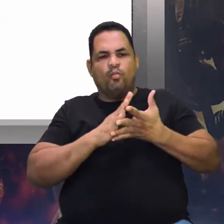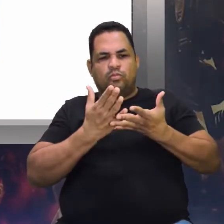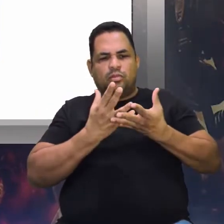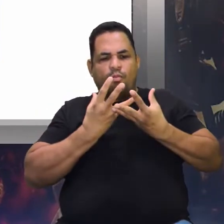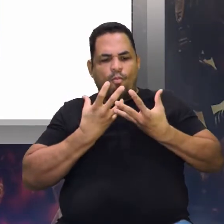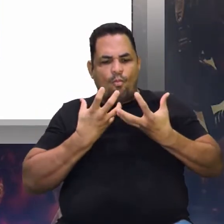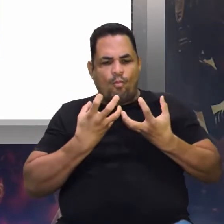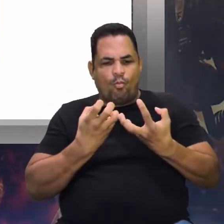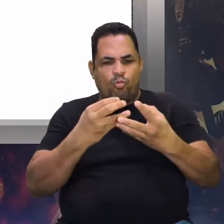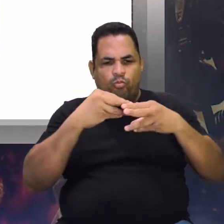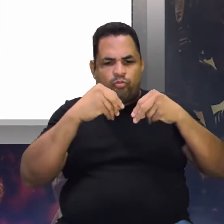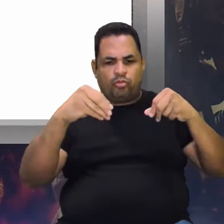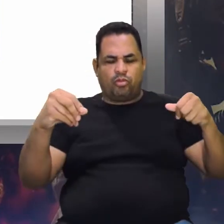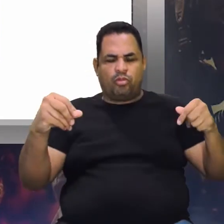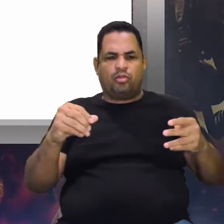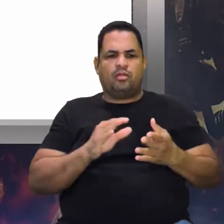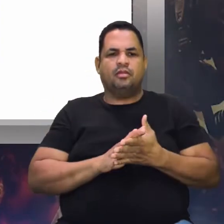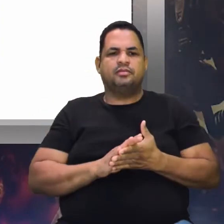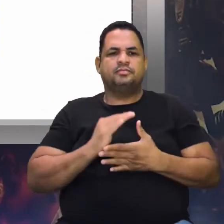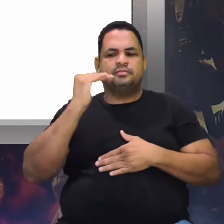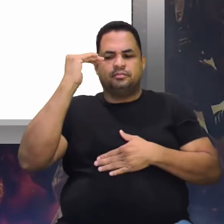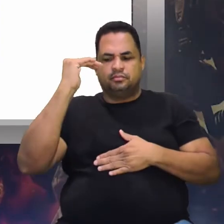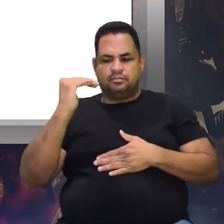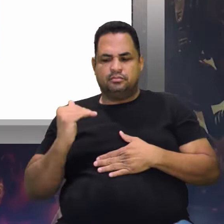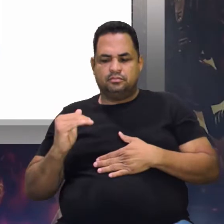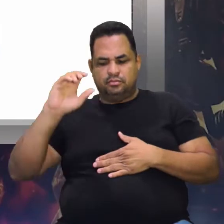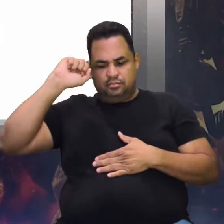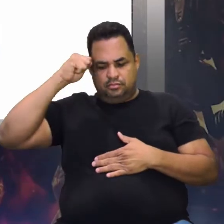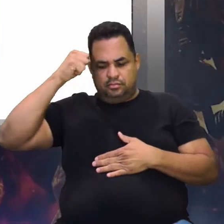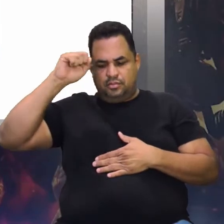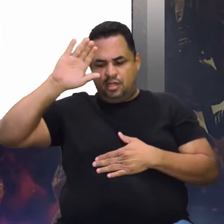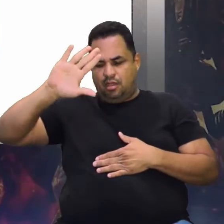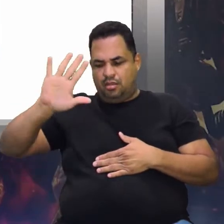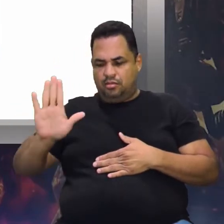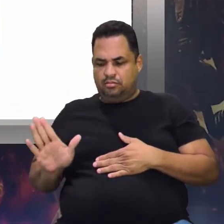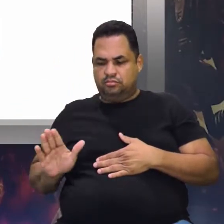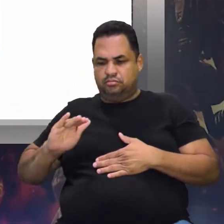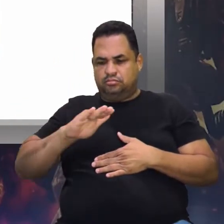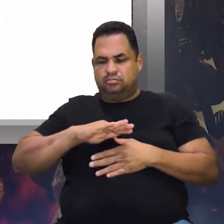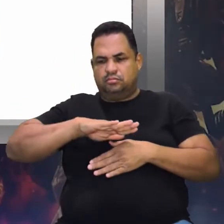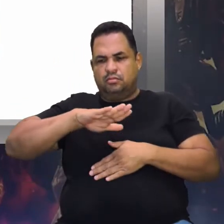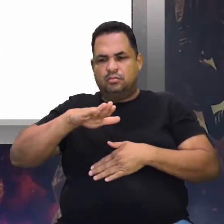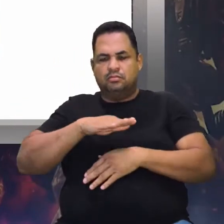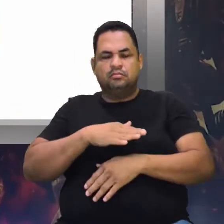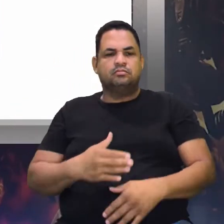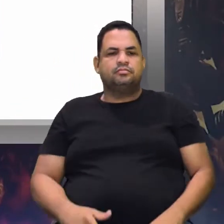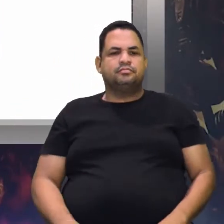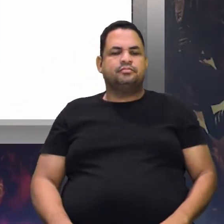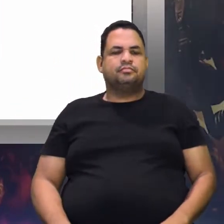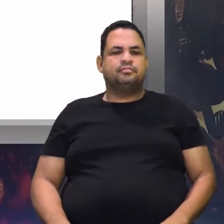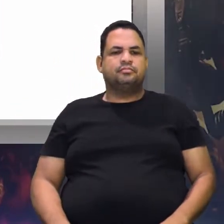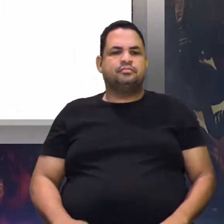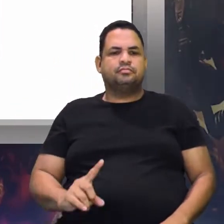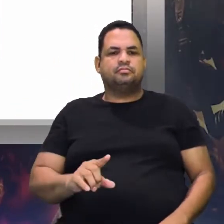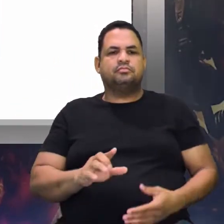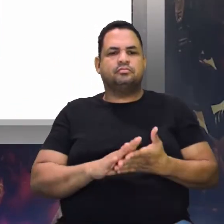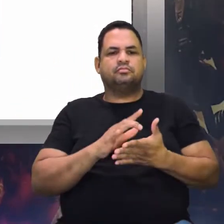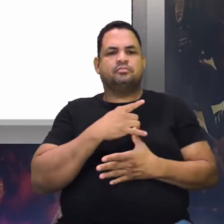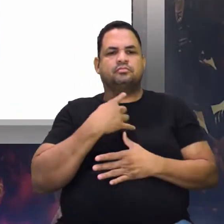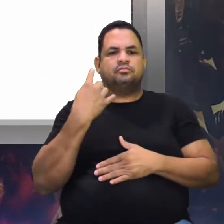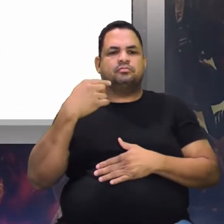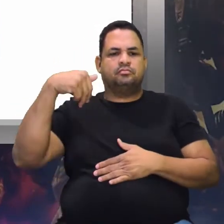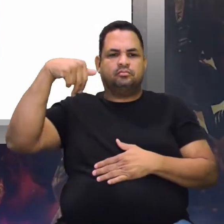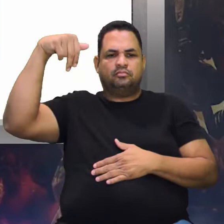subsaariana fica abaixo do deserto do Saara. Então nós temos o norte